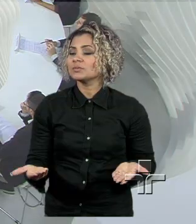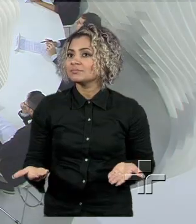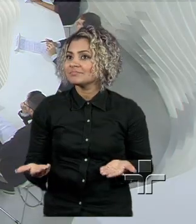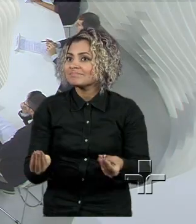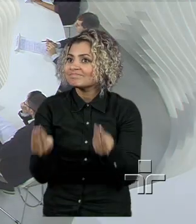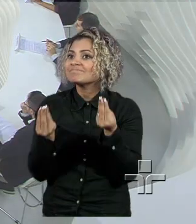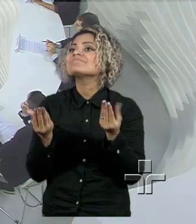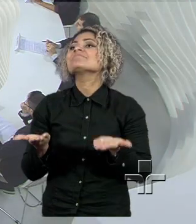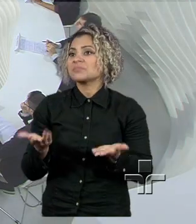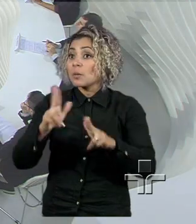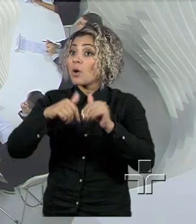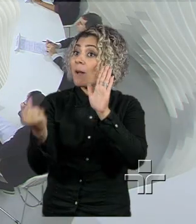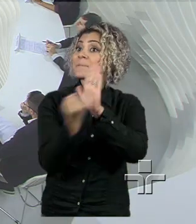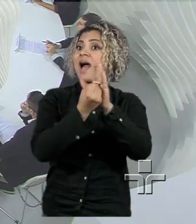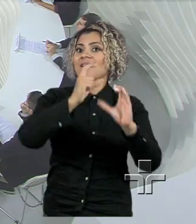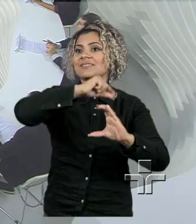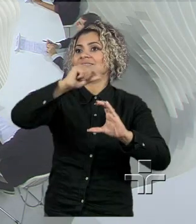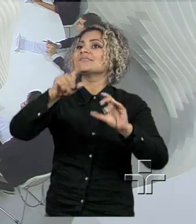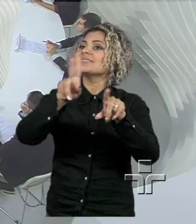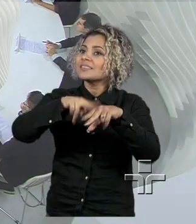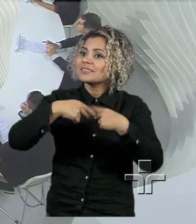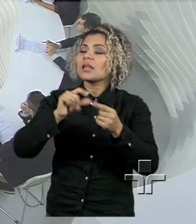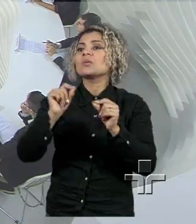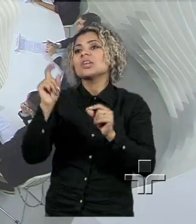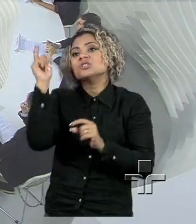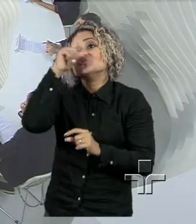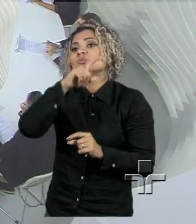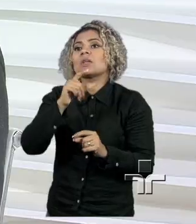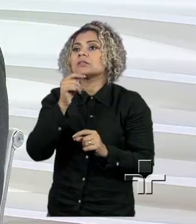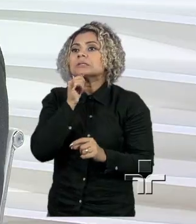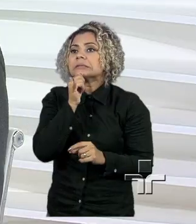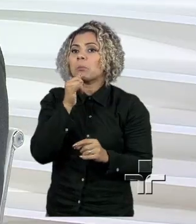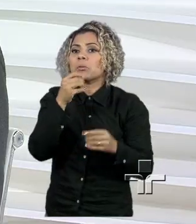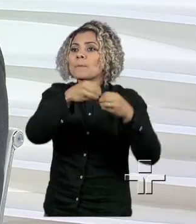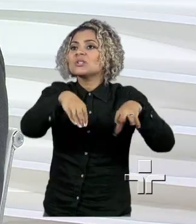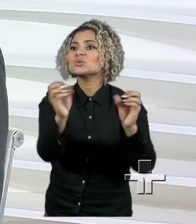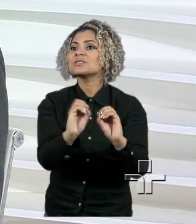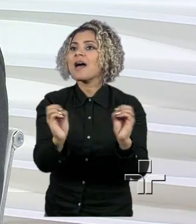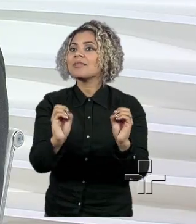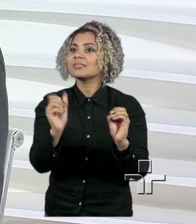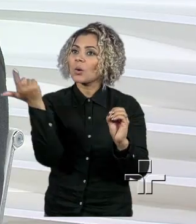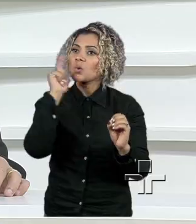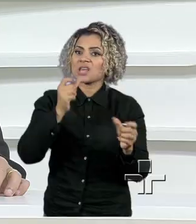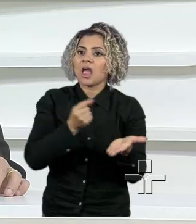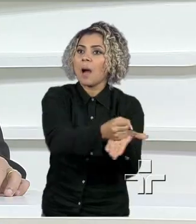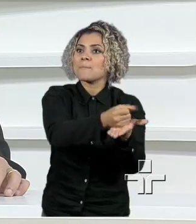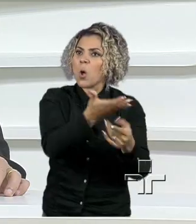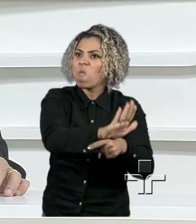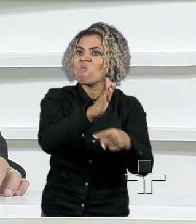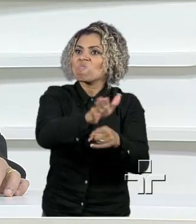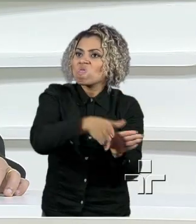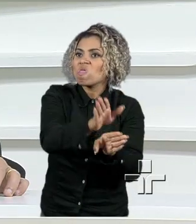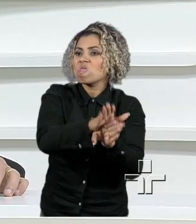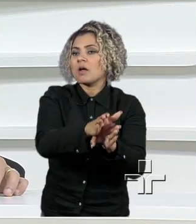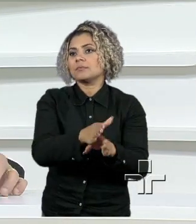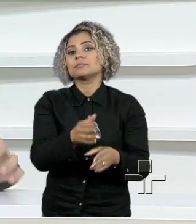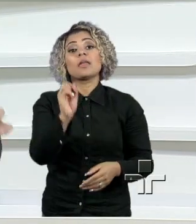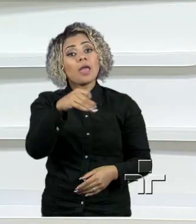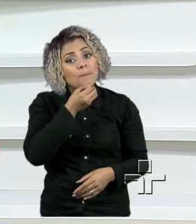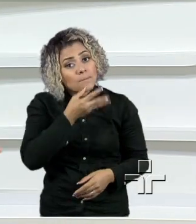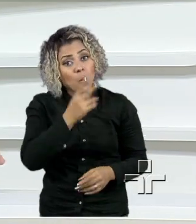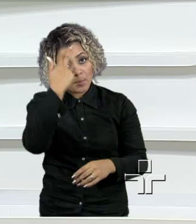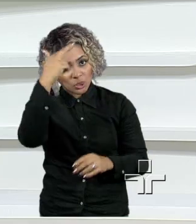chance de dar errado e aumenta muito a chance de êxito. Seria um primeiro passo legal para o empreendedor, né?